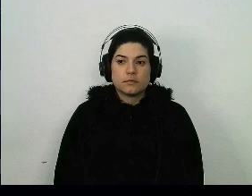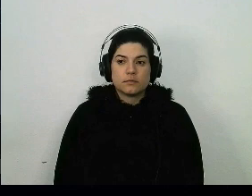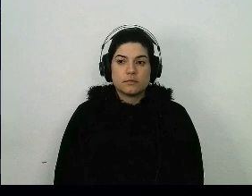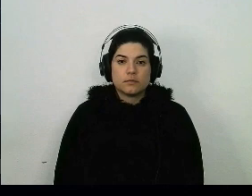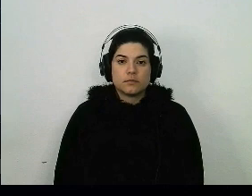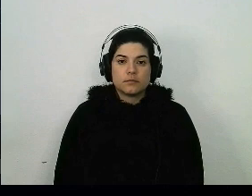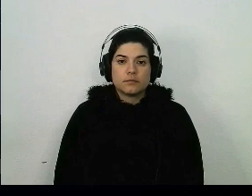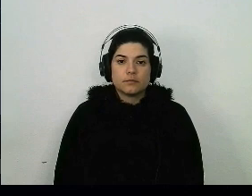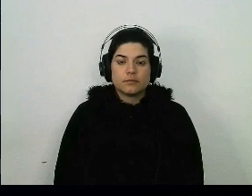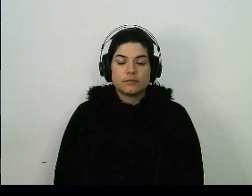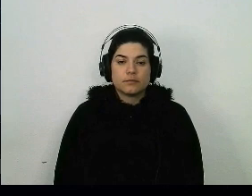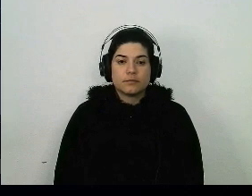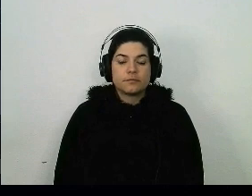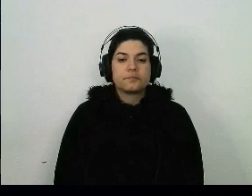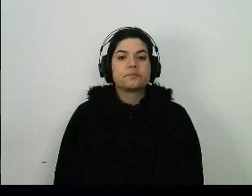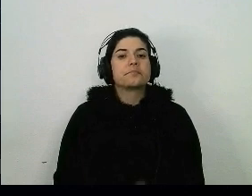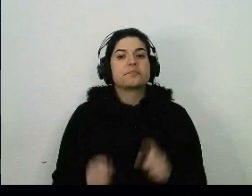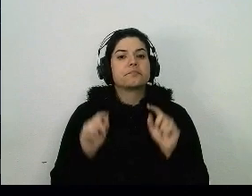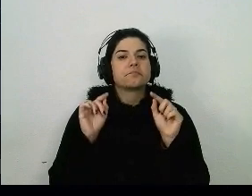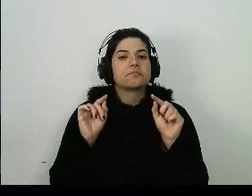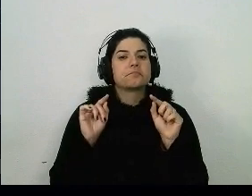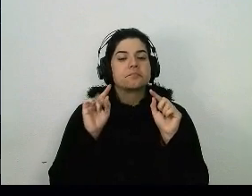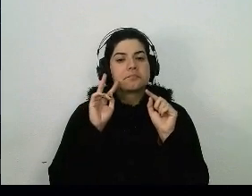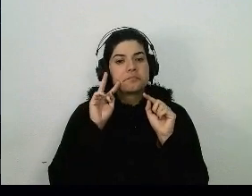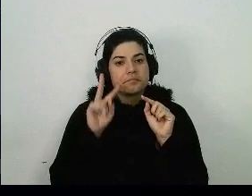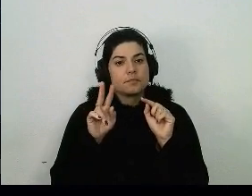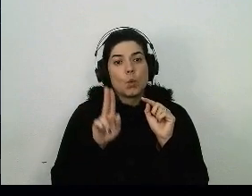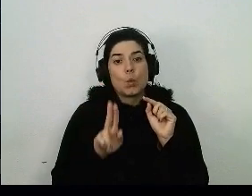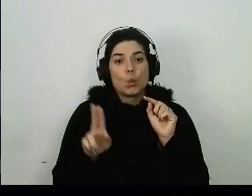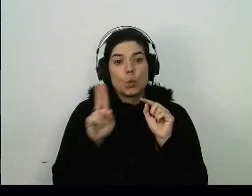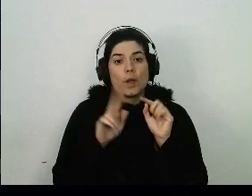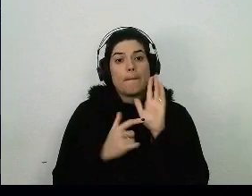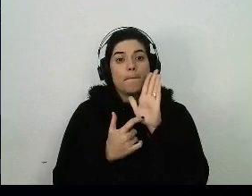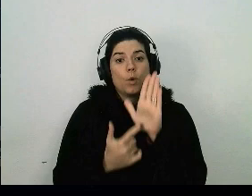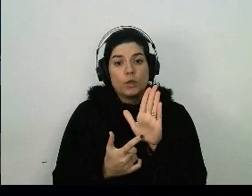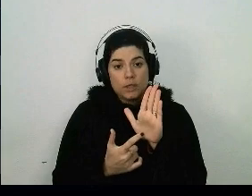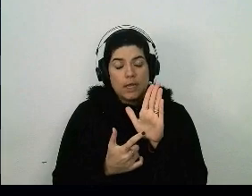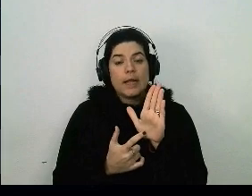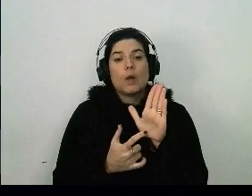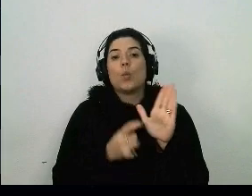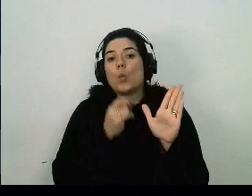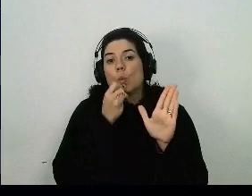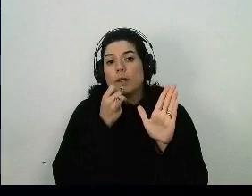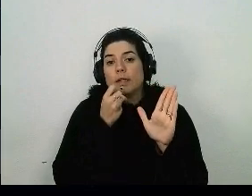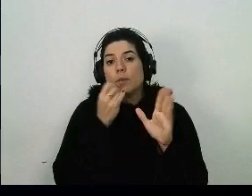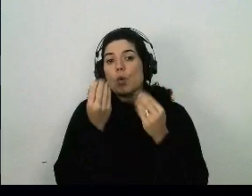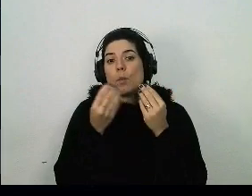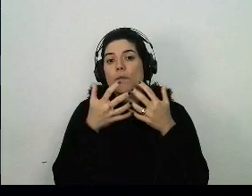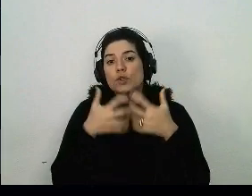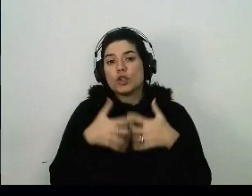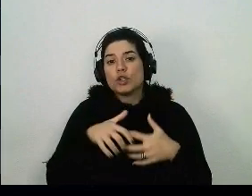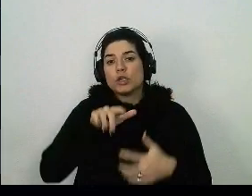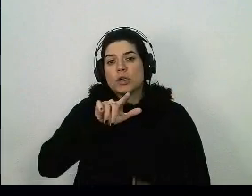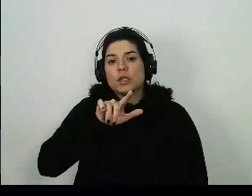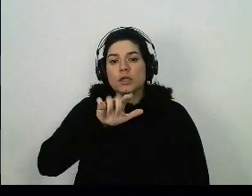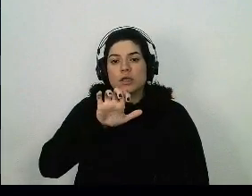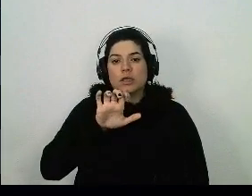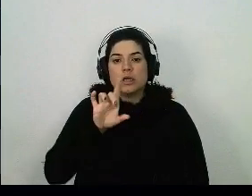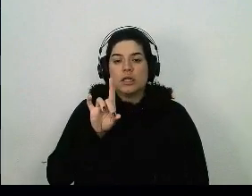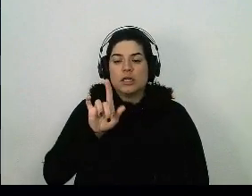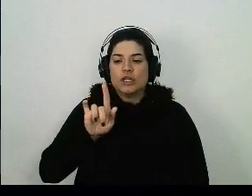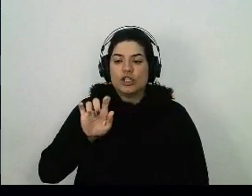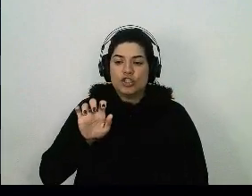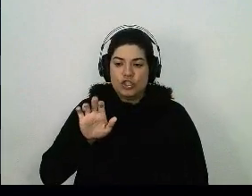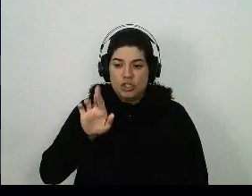Aqui é o lab que a gente utiliza para fazer a demonstração do Ledger. E tem algumas carries aqui que a gente vou mostrar a execução